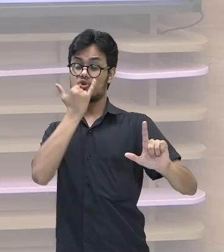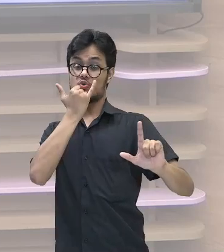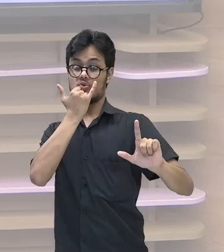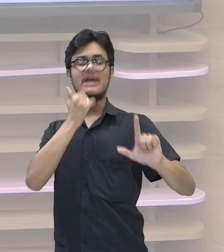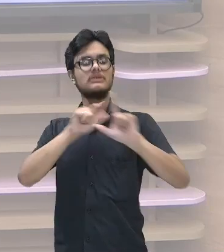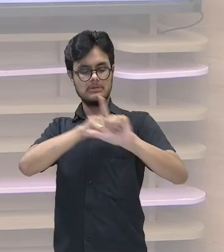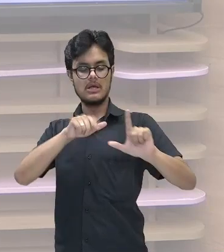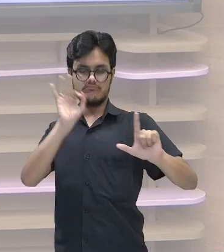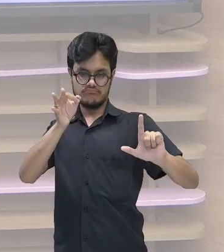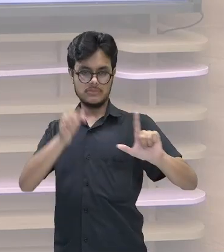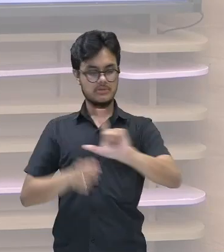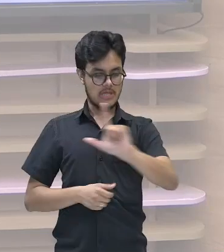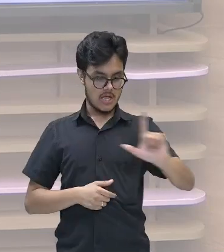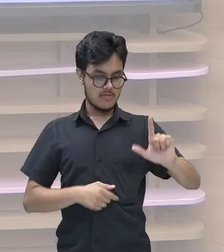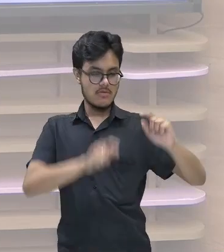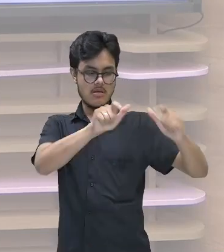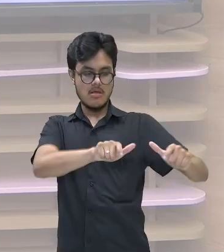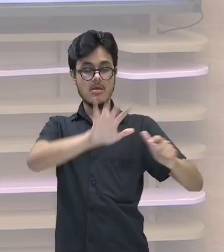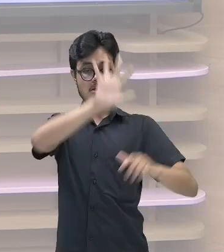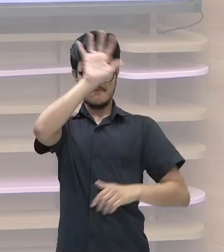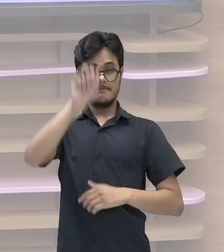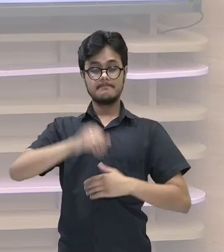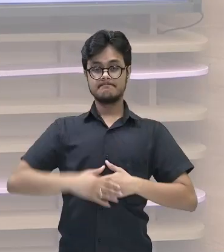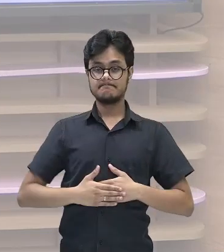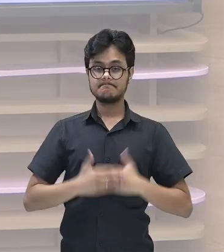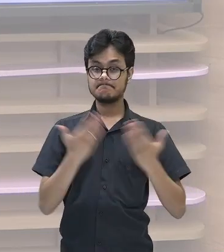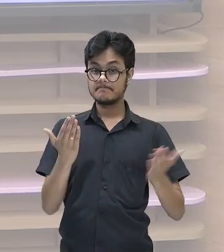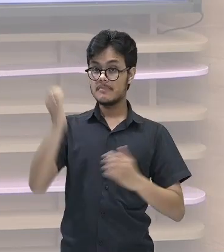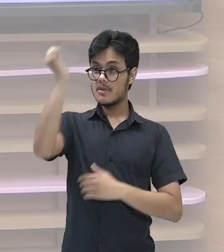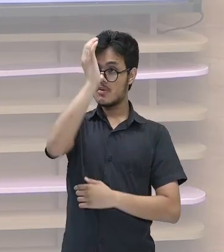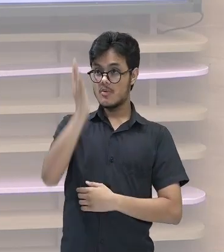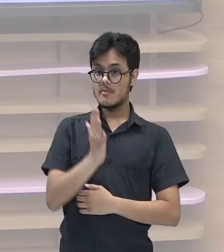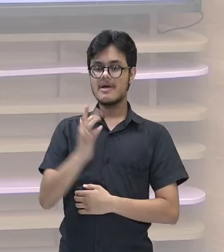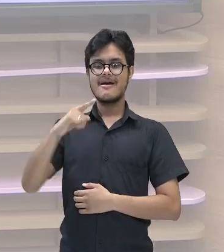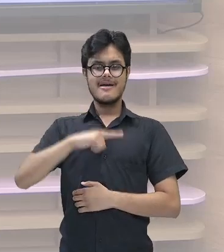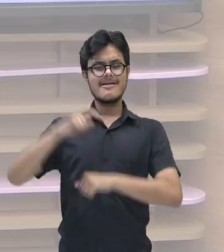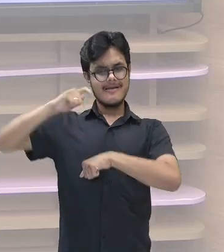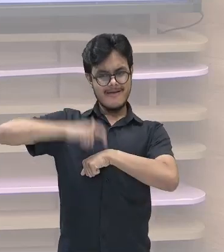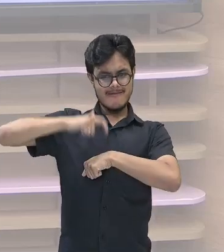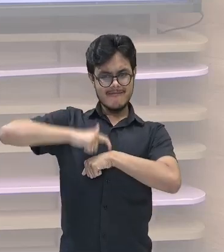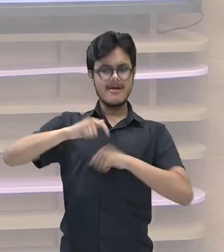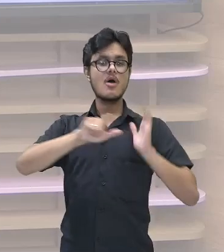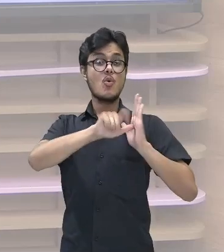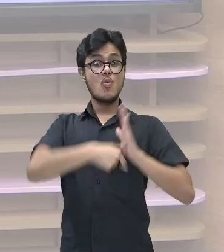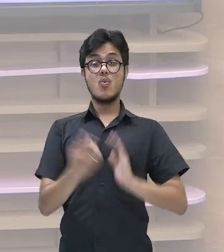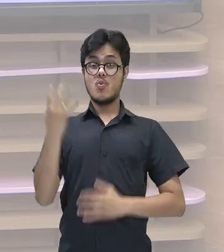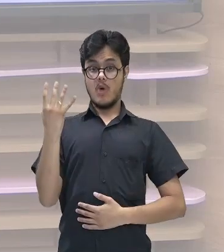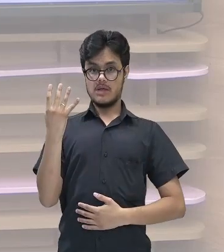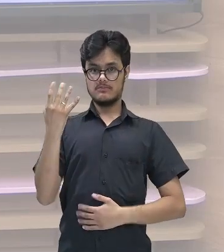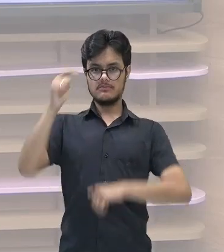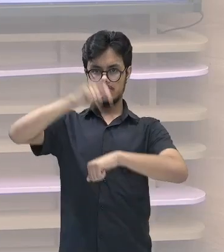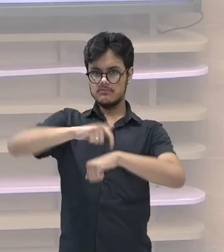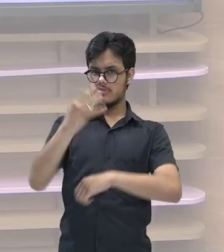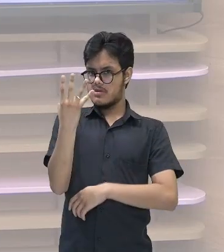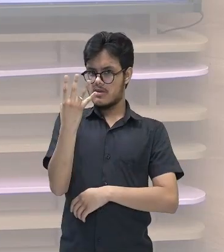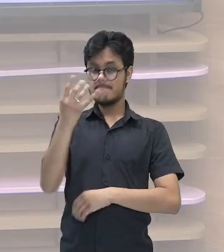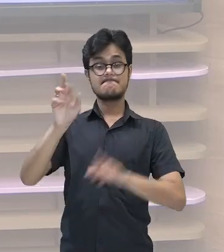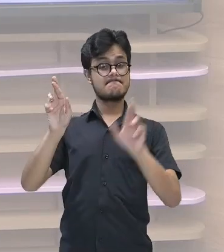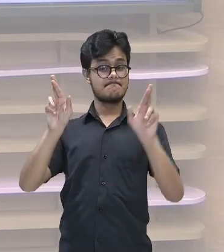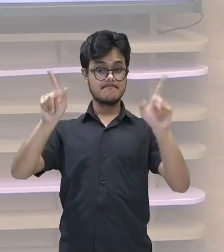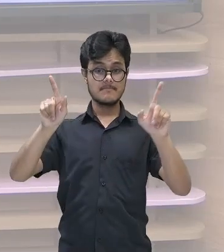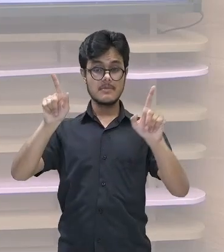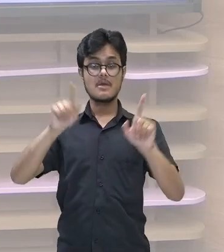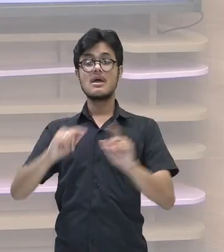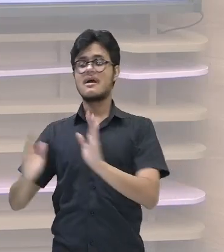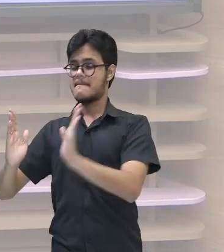Então, reforçando, o Brasil, né, ele é abrangido aí por 4 fusos horários, o